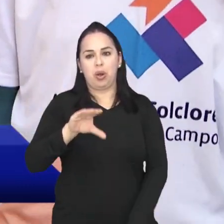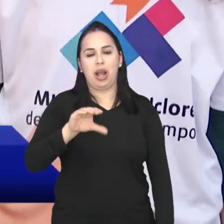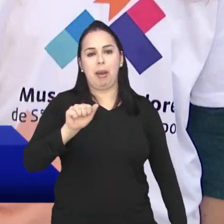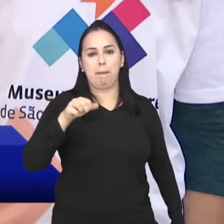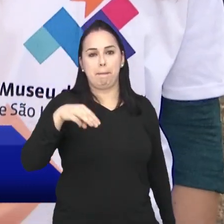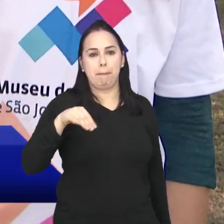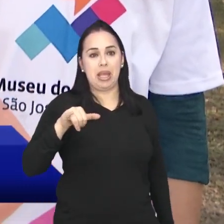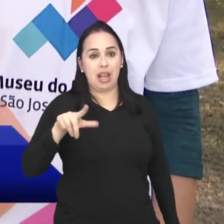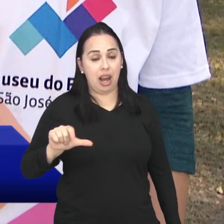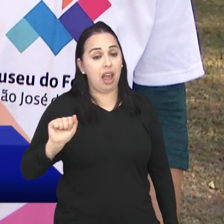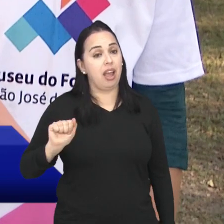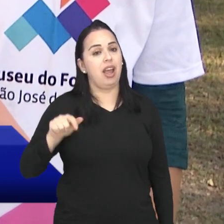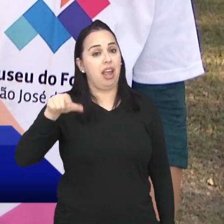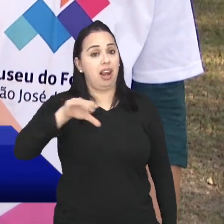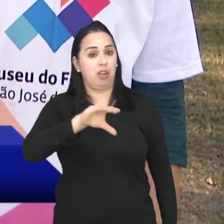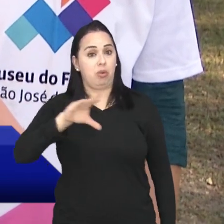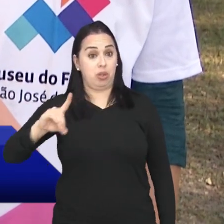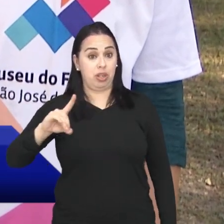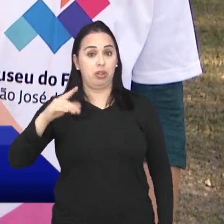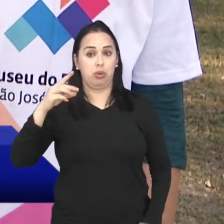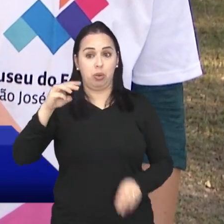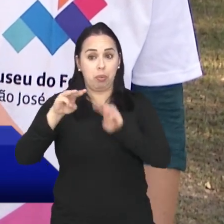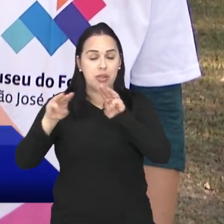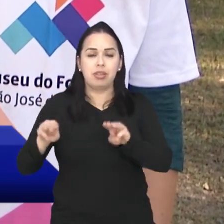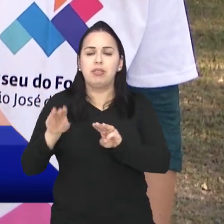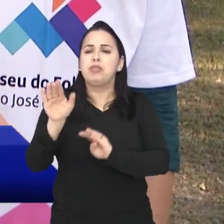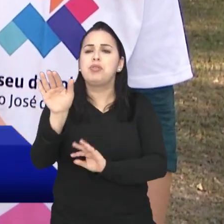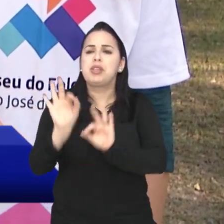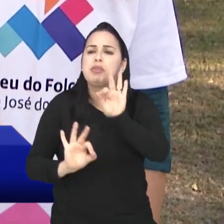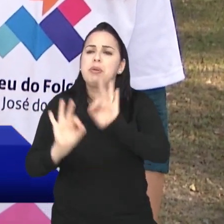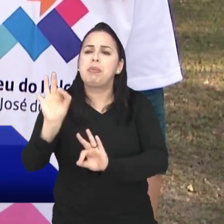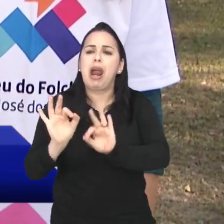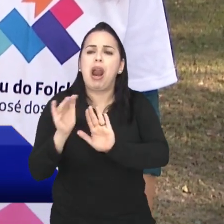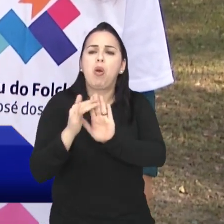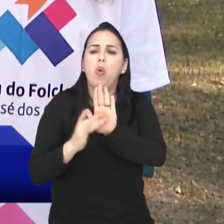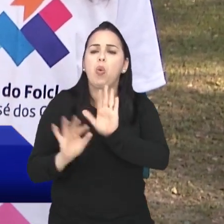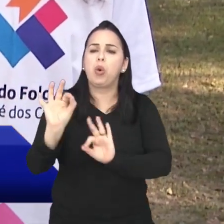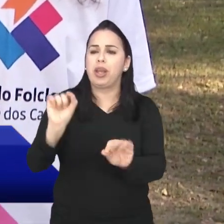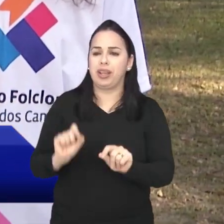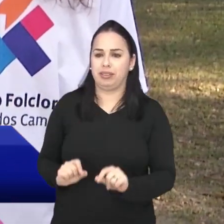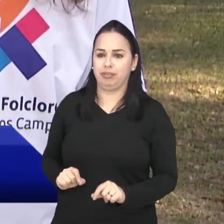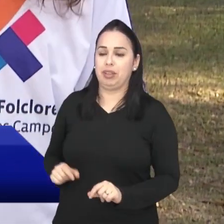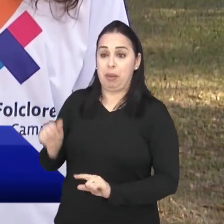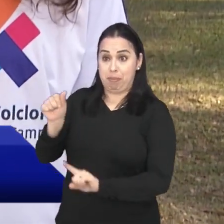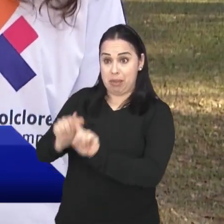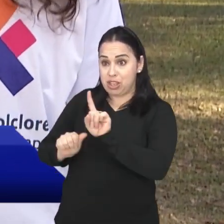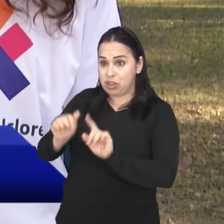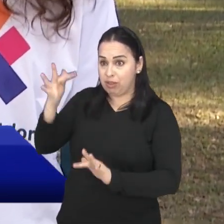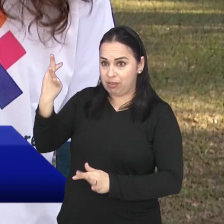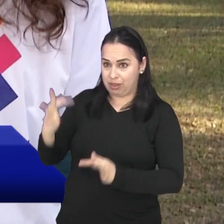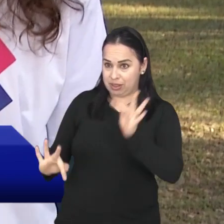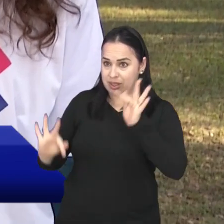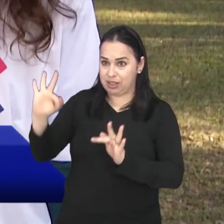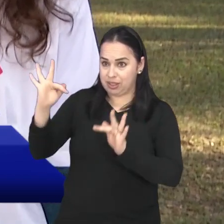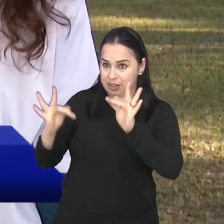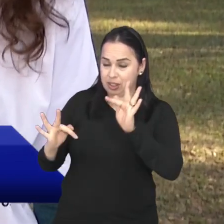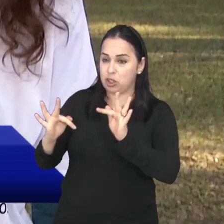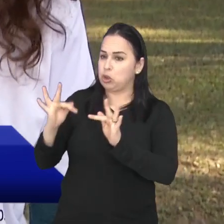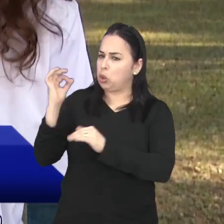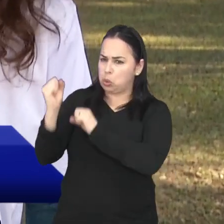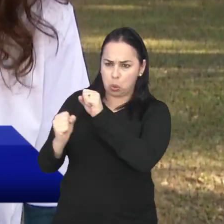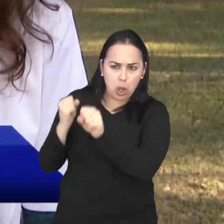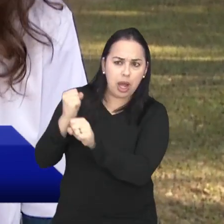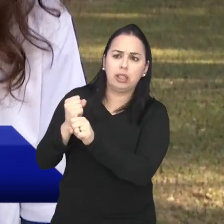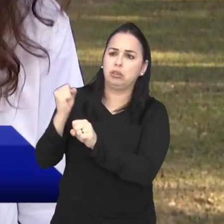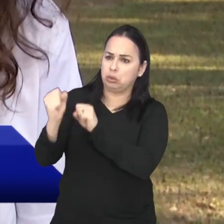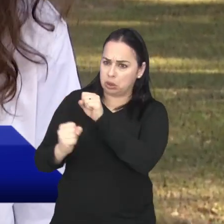que é coordenadora educativa do museu. Camila, o que vocês programaram para esse mês do folclore? O mês do folclore